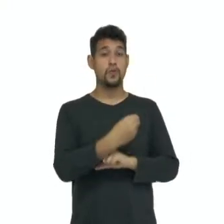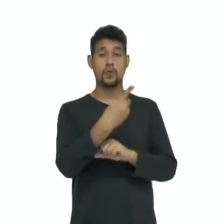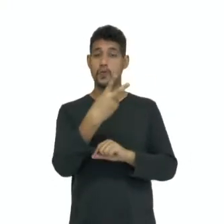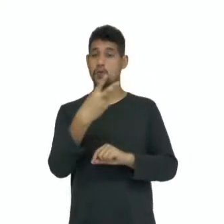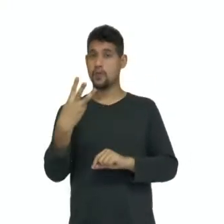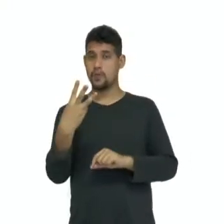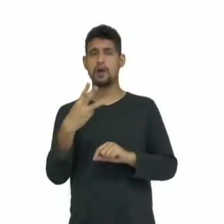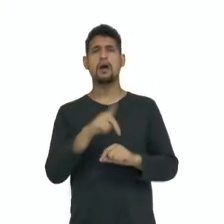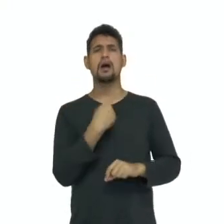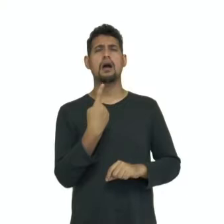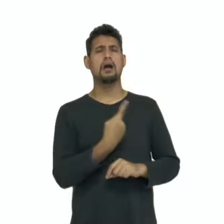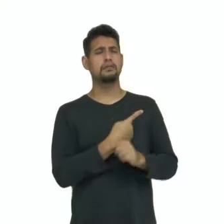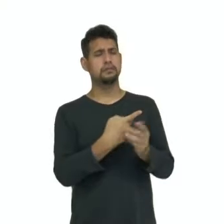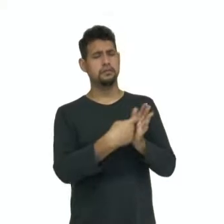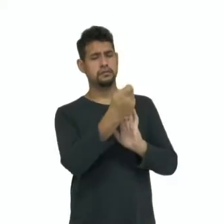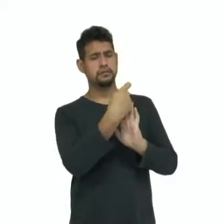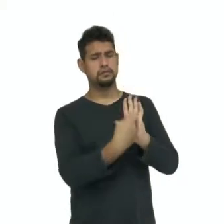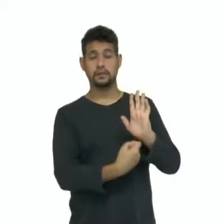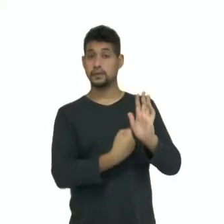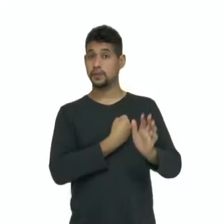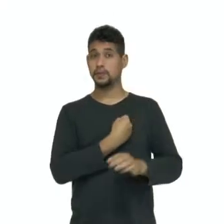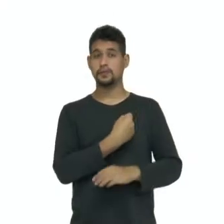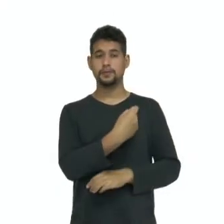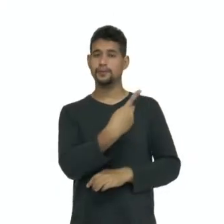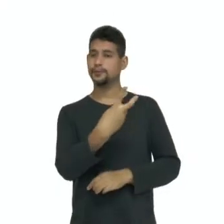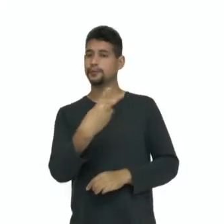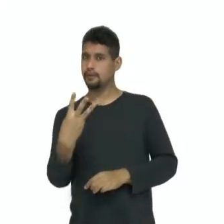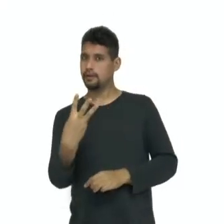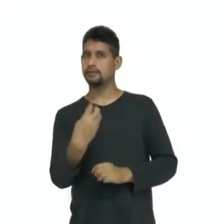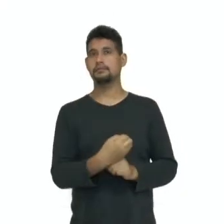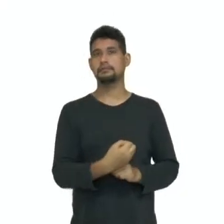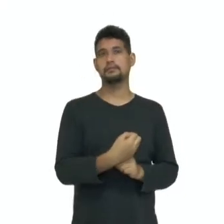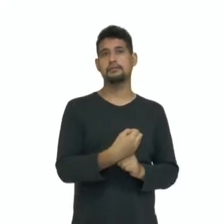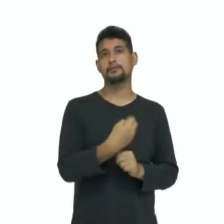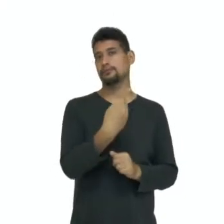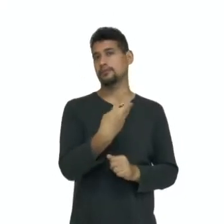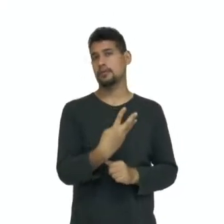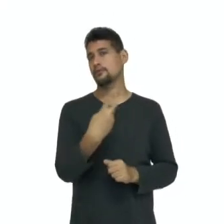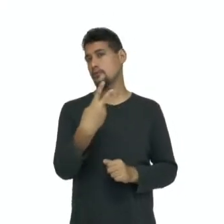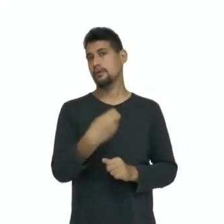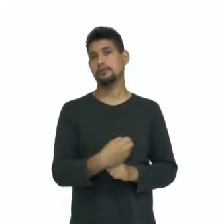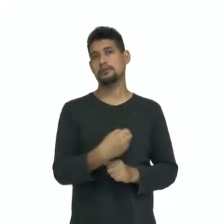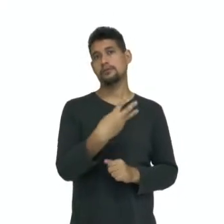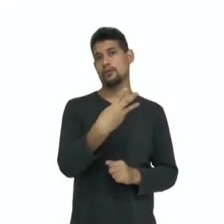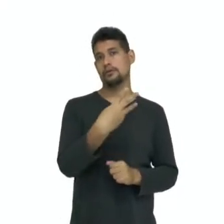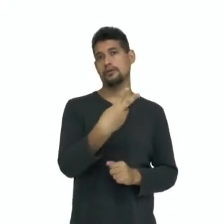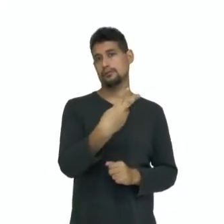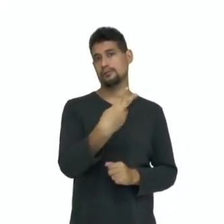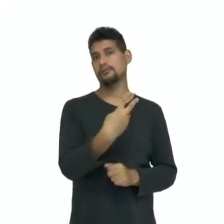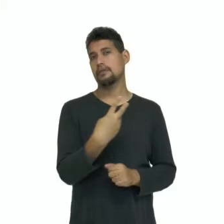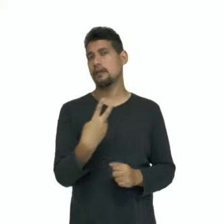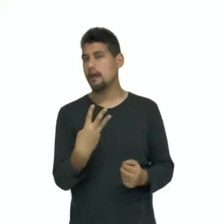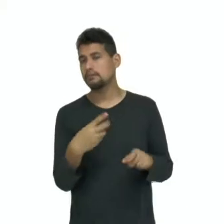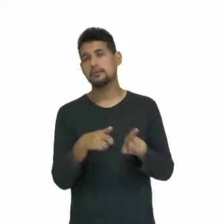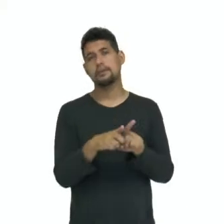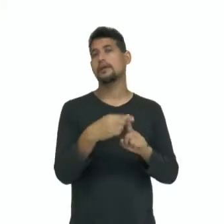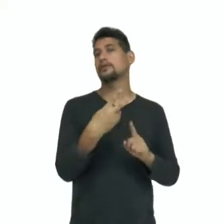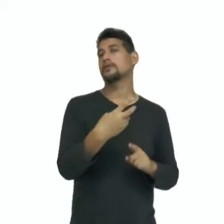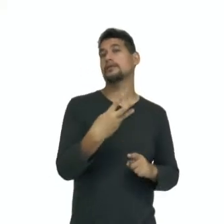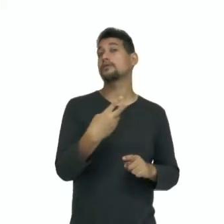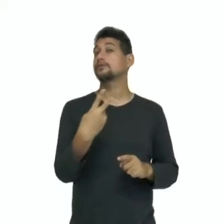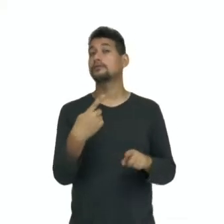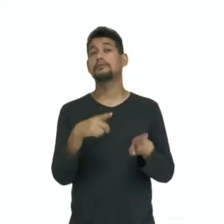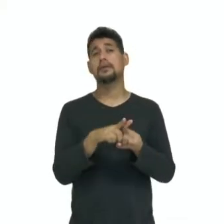3, nós podemos escrever os números 1, 2, 3, 1, 3, 2, 2, 1, 3, 2, 3, 1, 3,